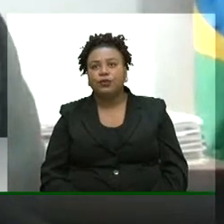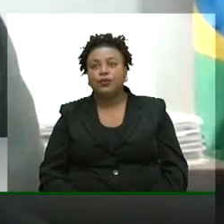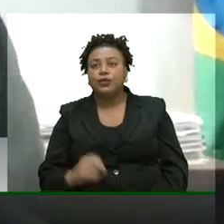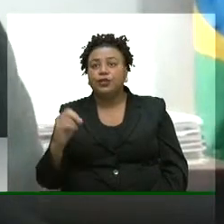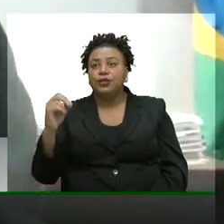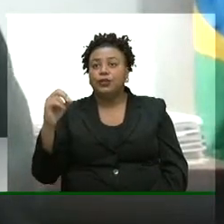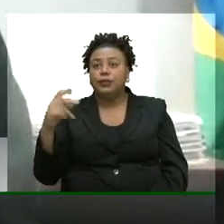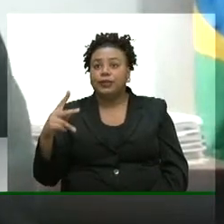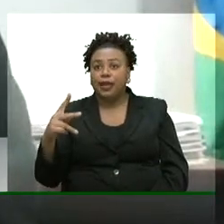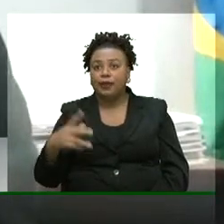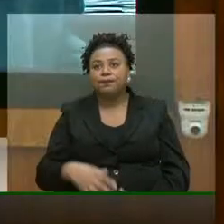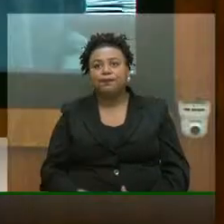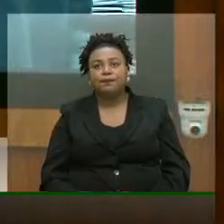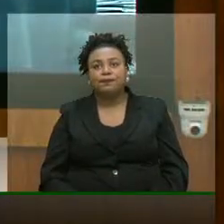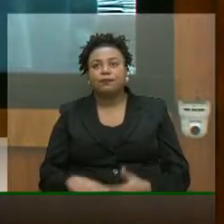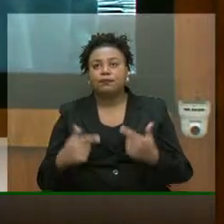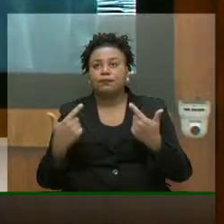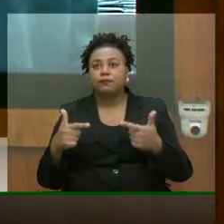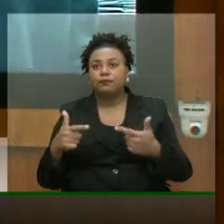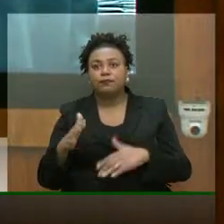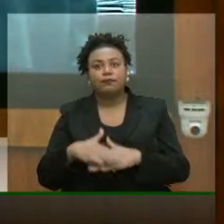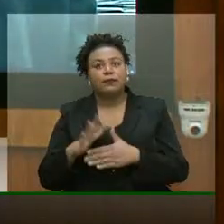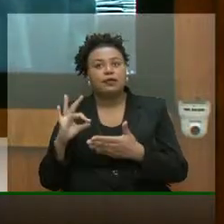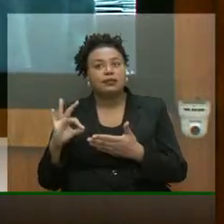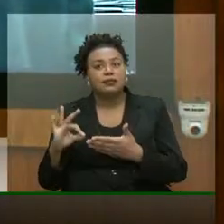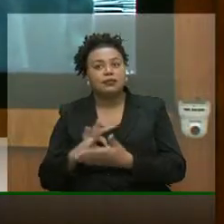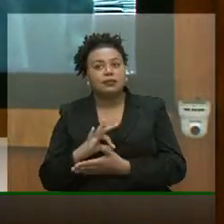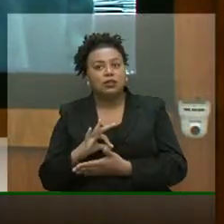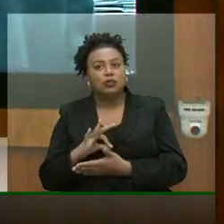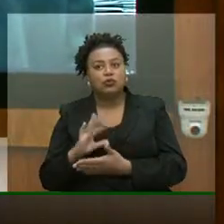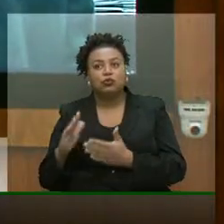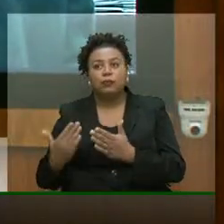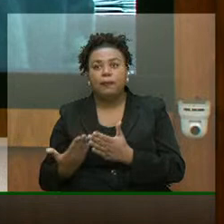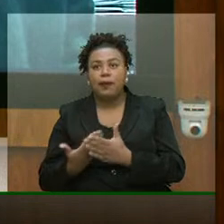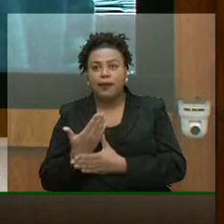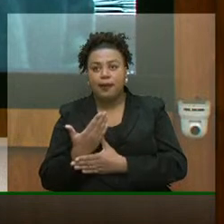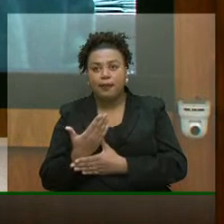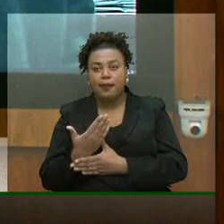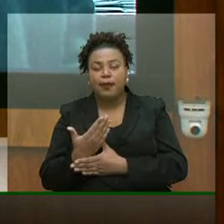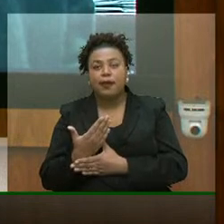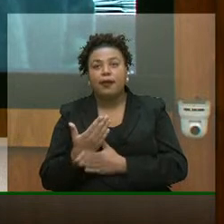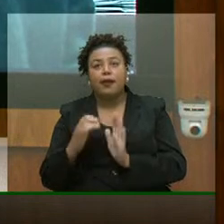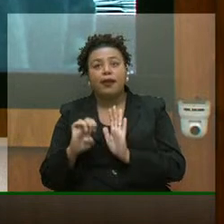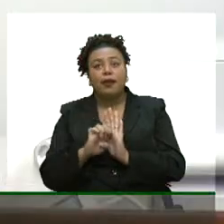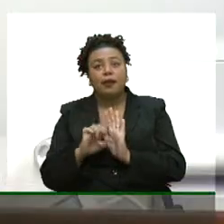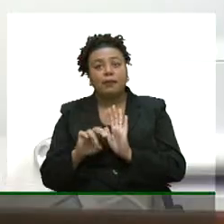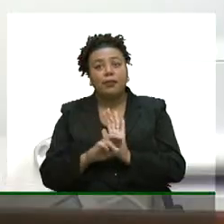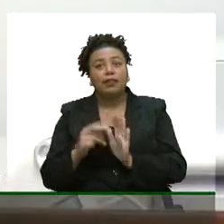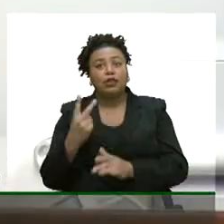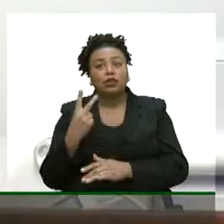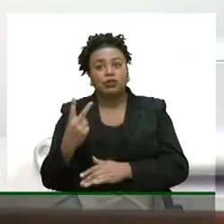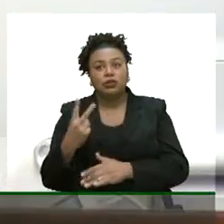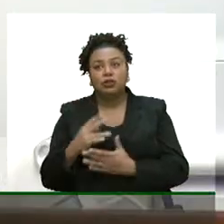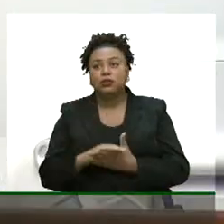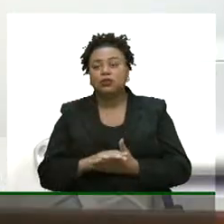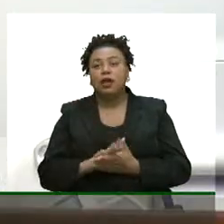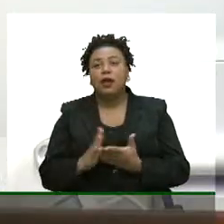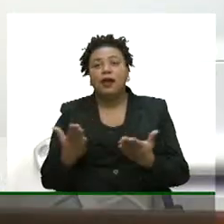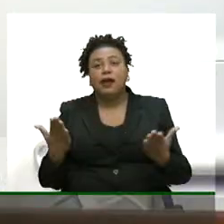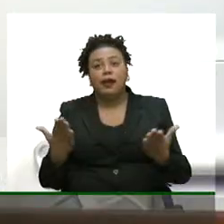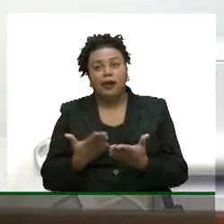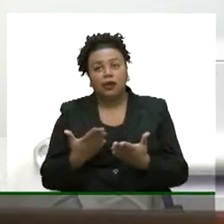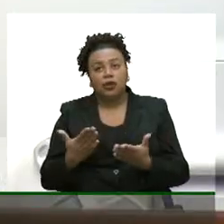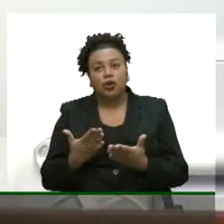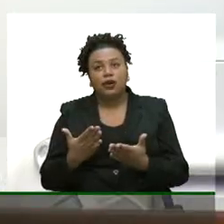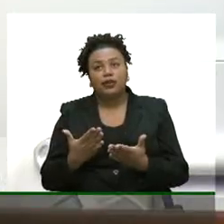Ok, não temos mais inscritos para encaminhar a emenda de número 2, passamos